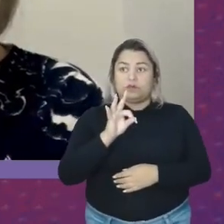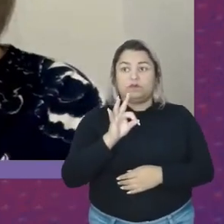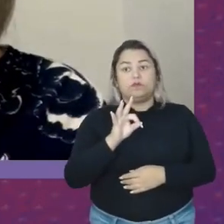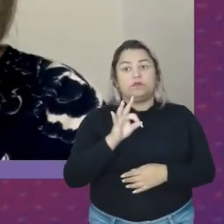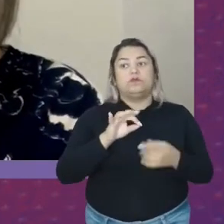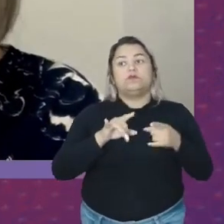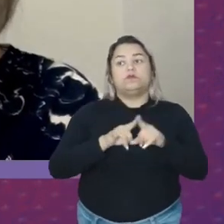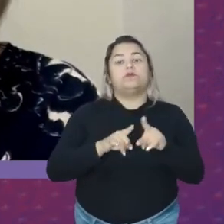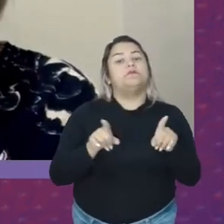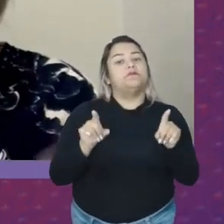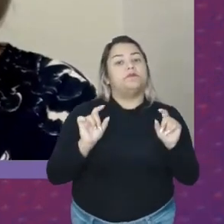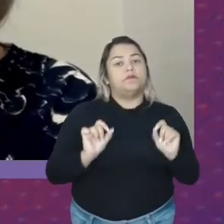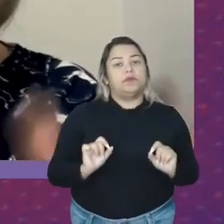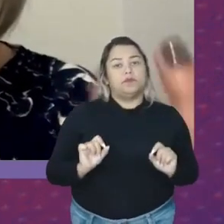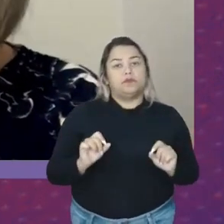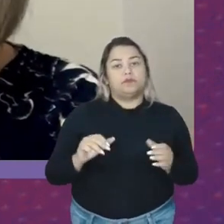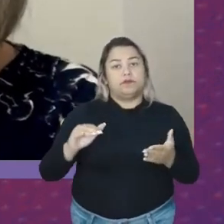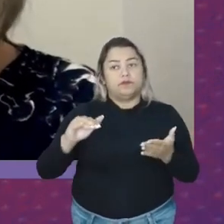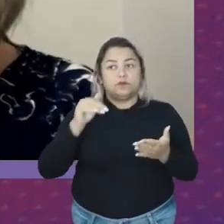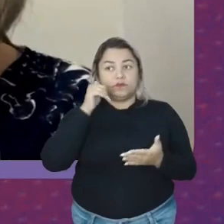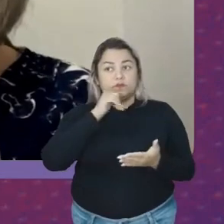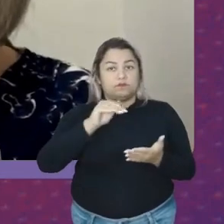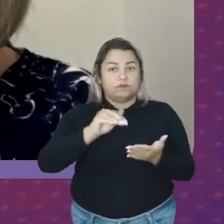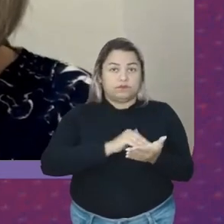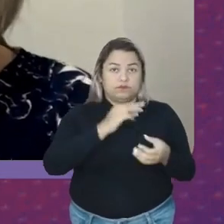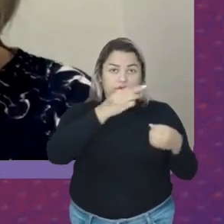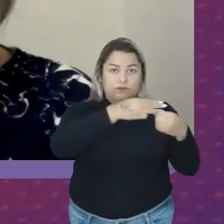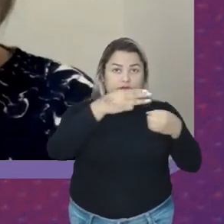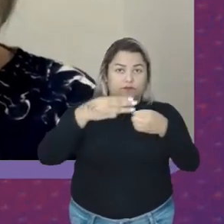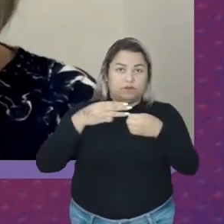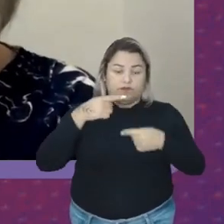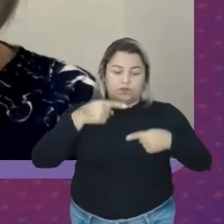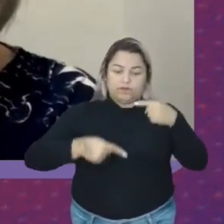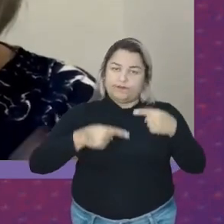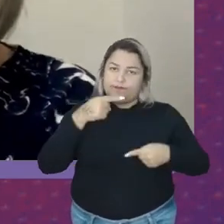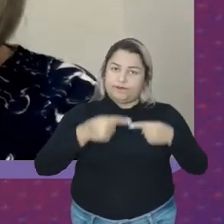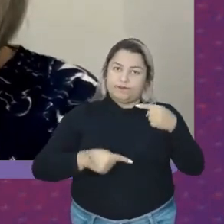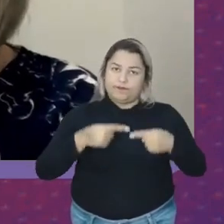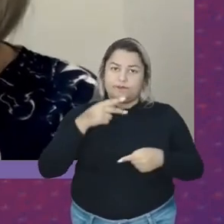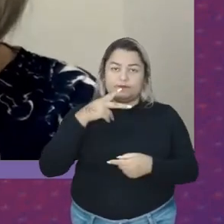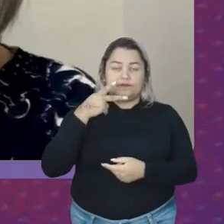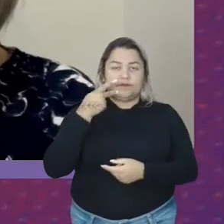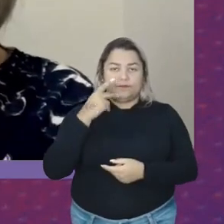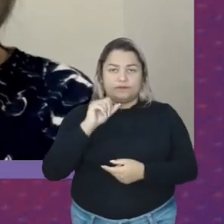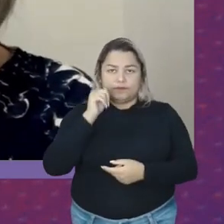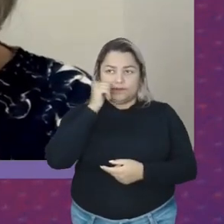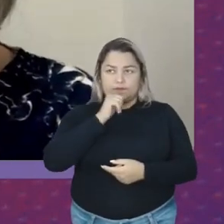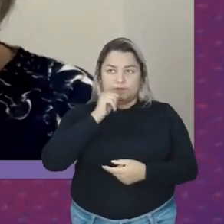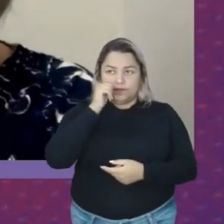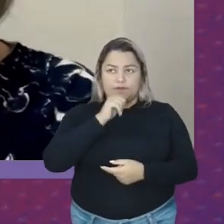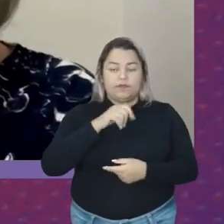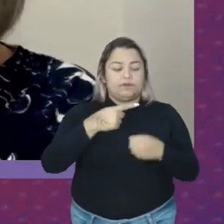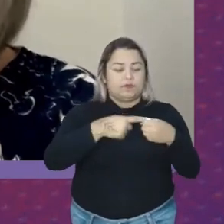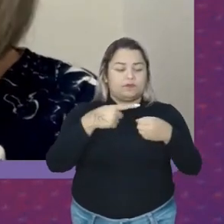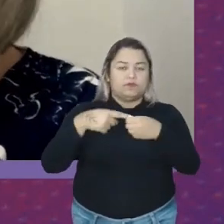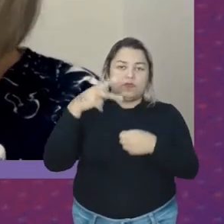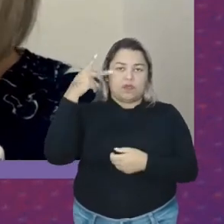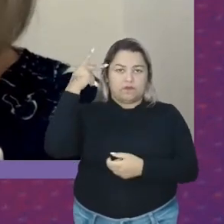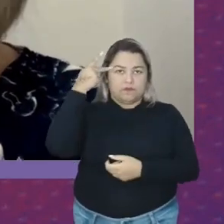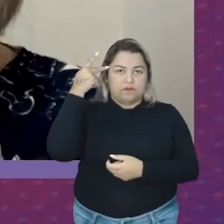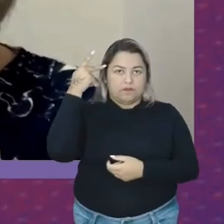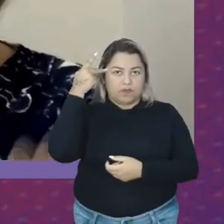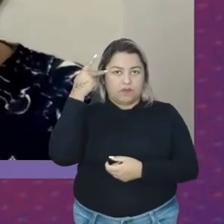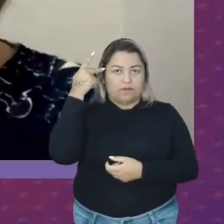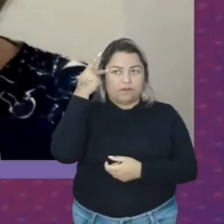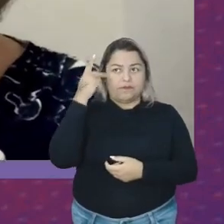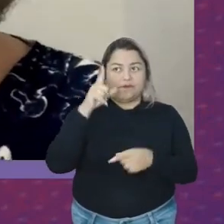fui também secretária municipal de políticas para as mulheres da cidade de São Paulo. E, no momento,